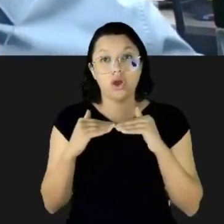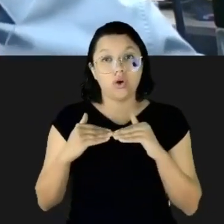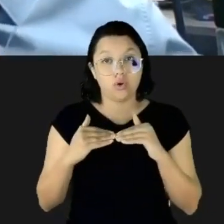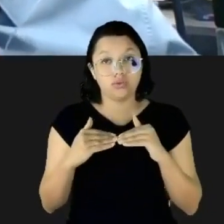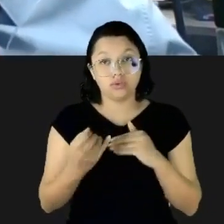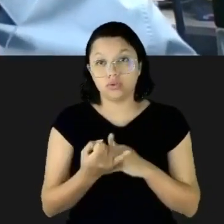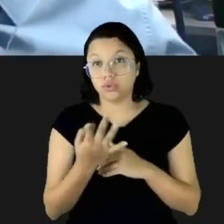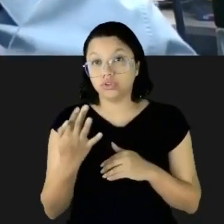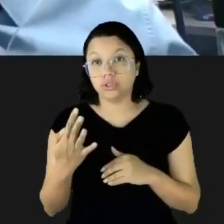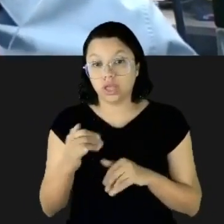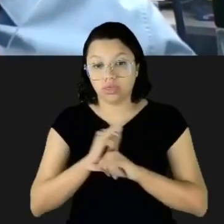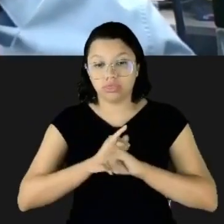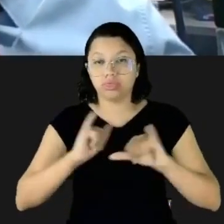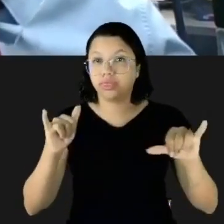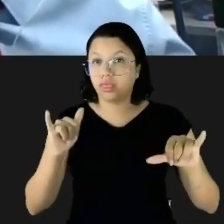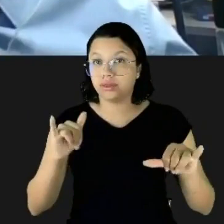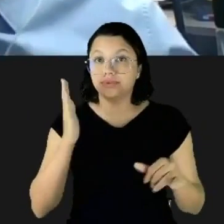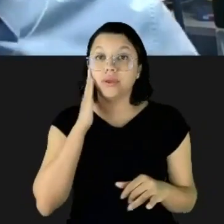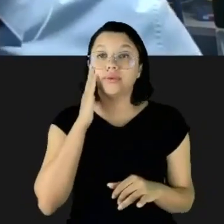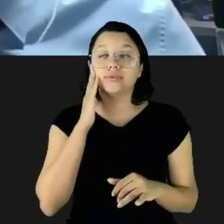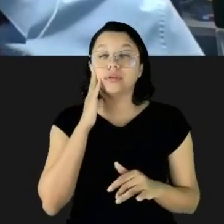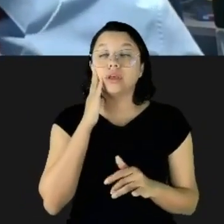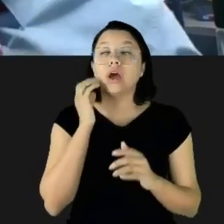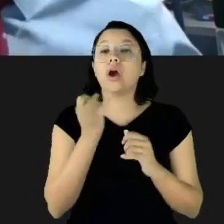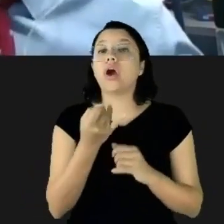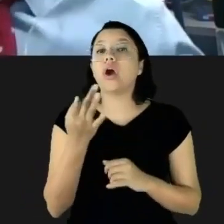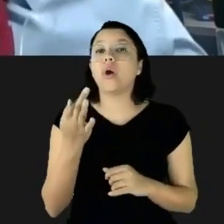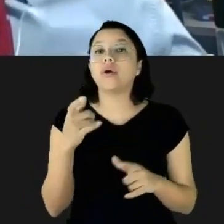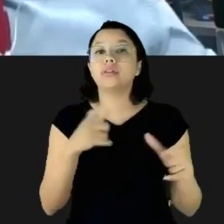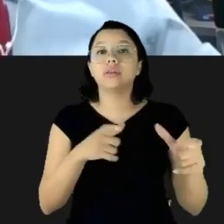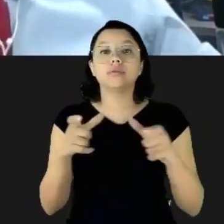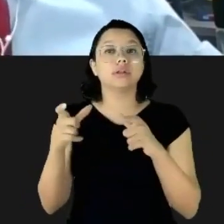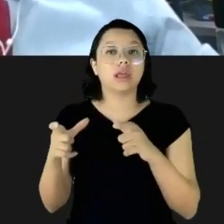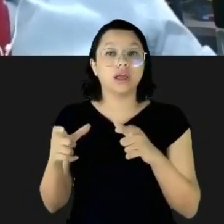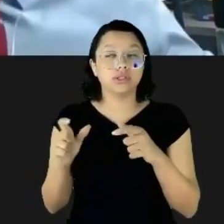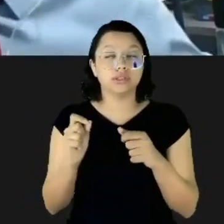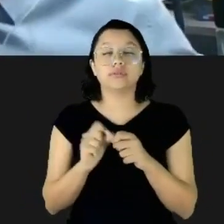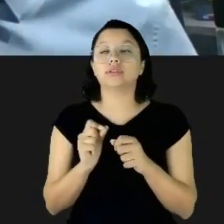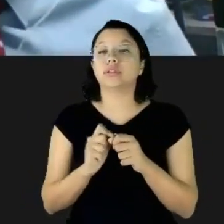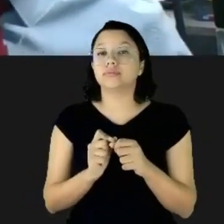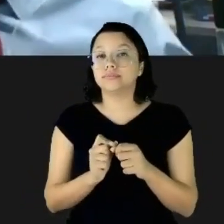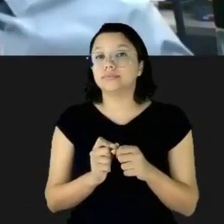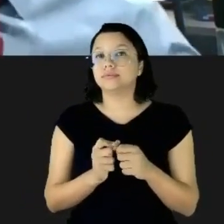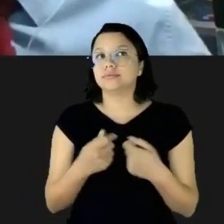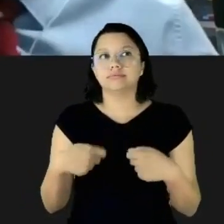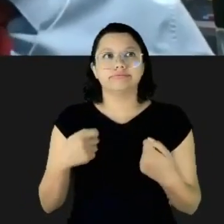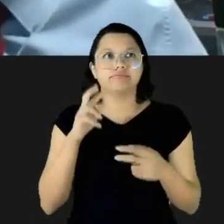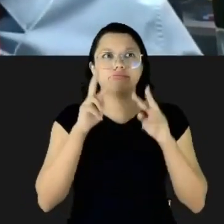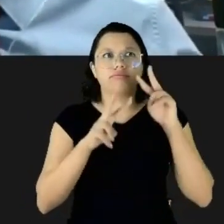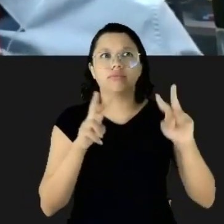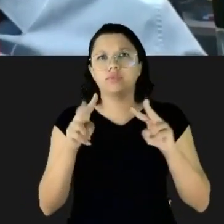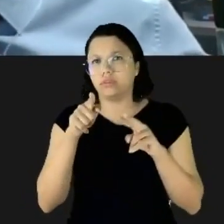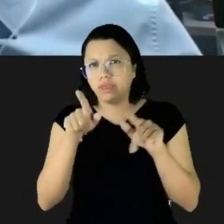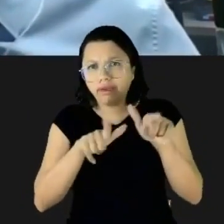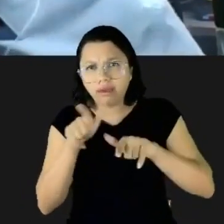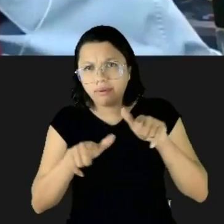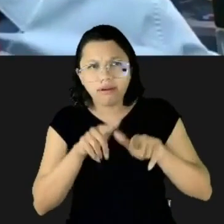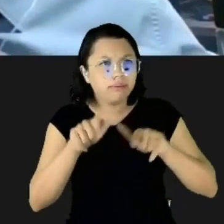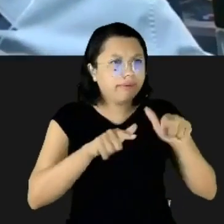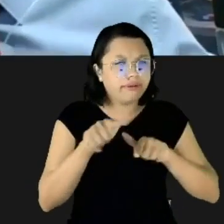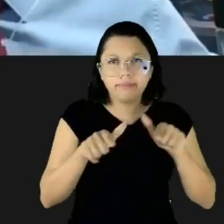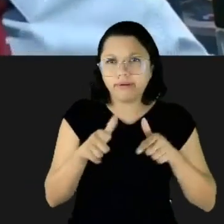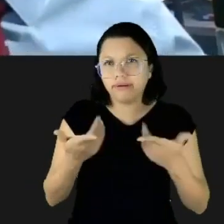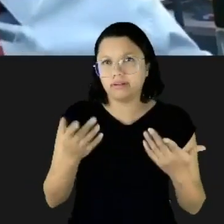que a unidade está produzindo, não preciso ficar olhando lá, se está todo mundo trabalhando todos os dias, mesmo porque nós temos home office hoje,